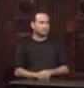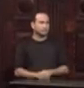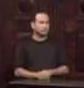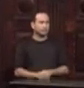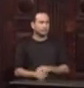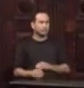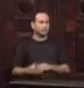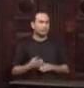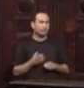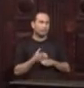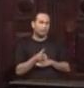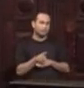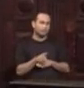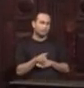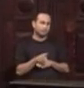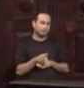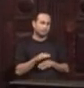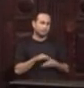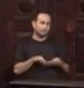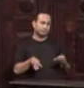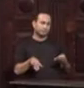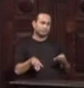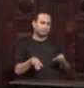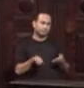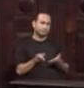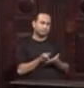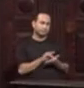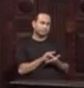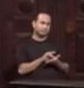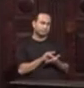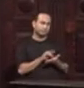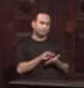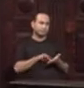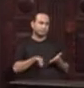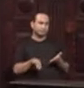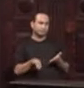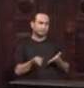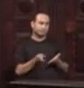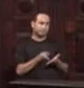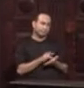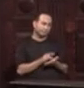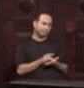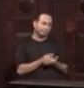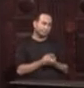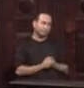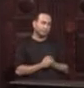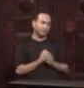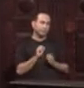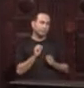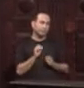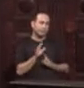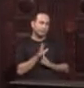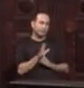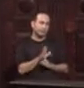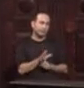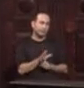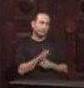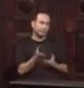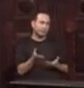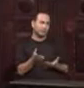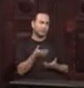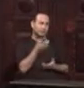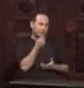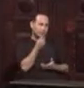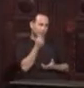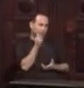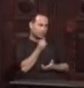este entra e sai de assinaturas em requerimento. O parlamentar tem que refletir sobre aquilo que está sendo apresentado a ele ou a ela e